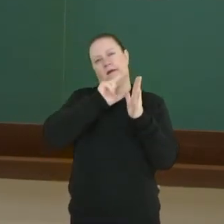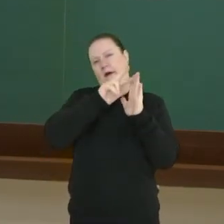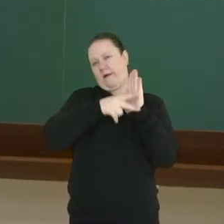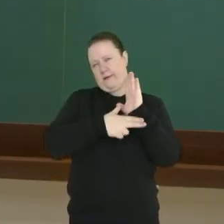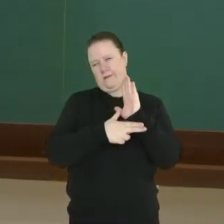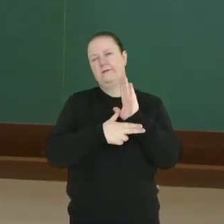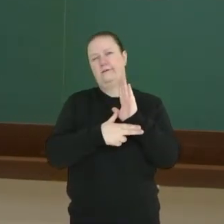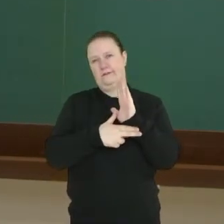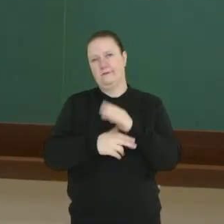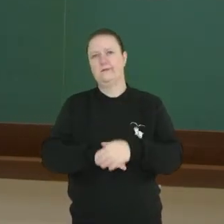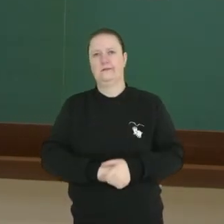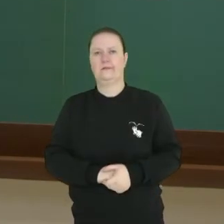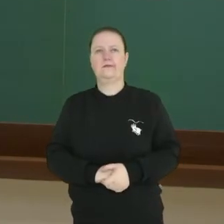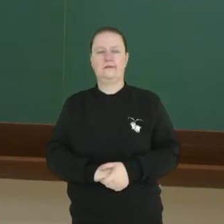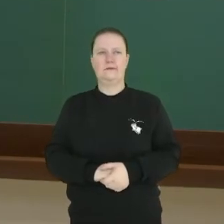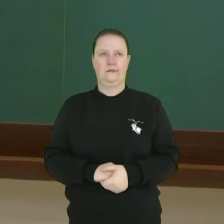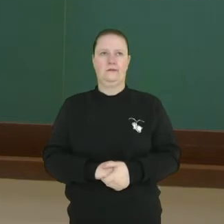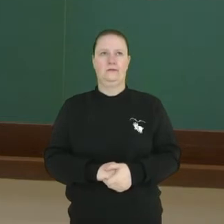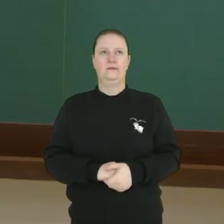então.